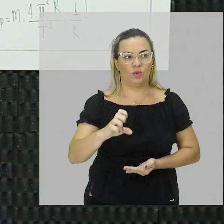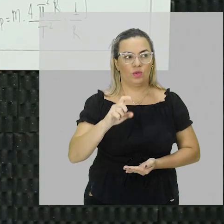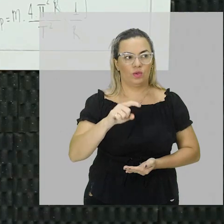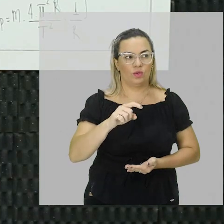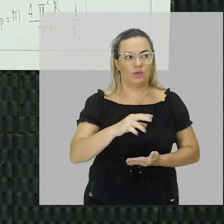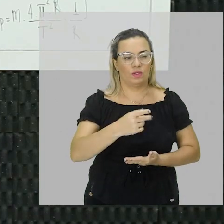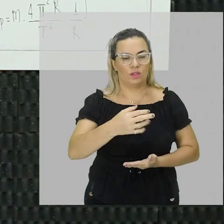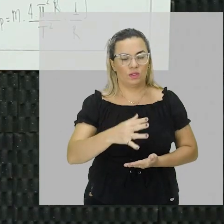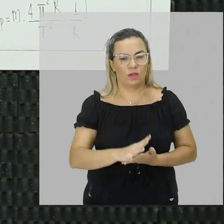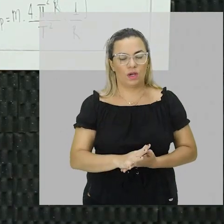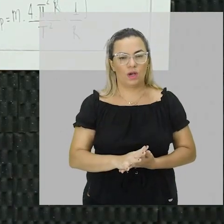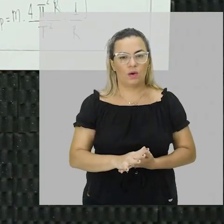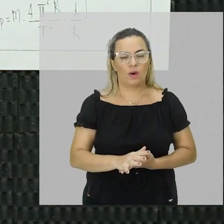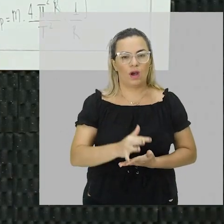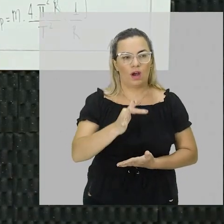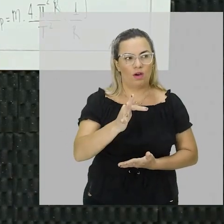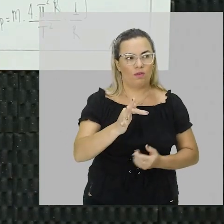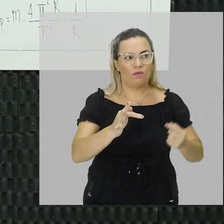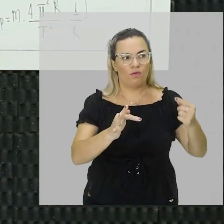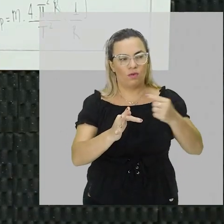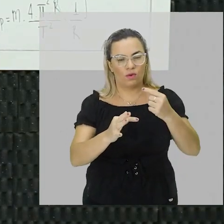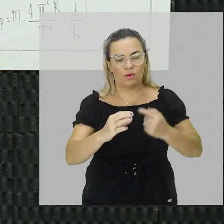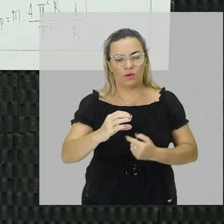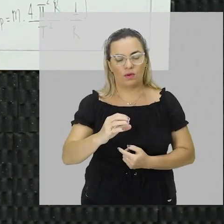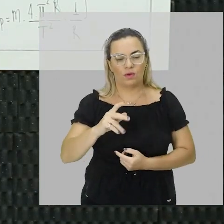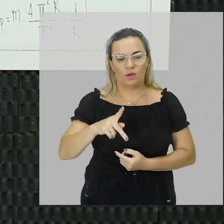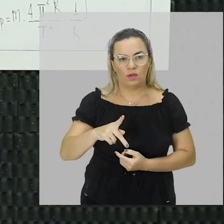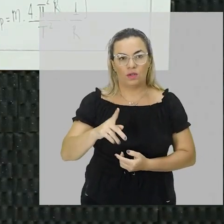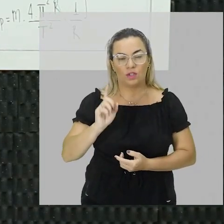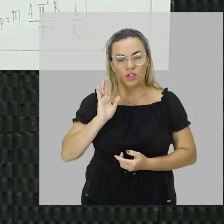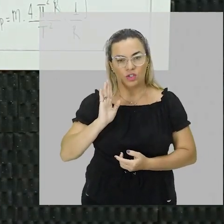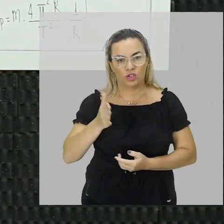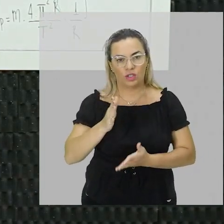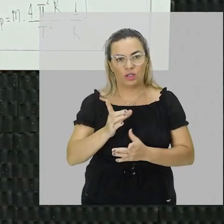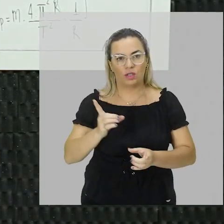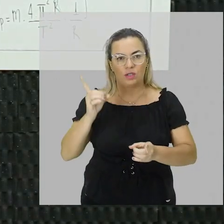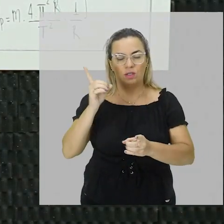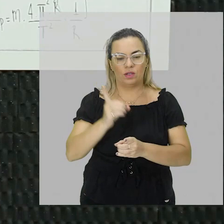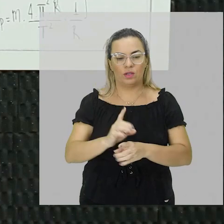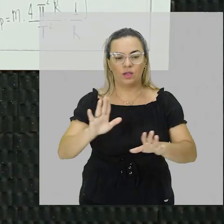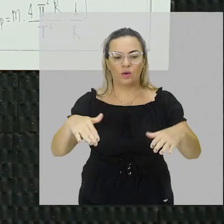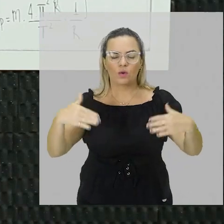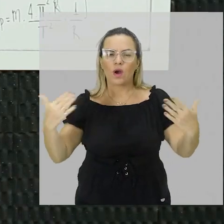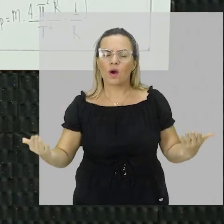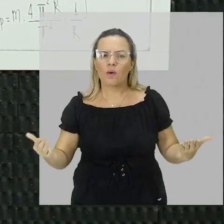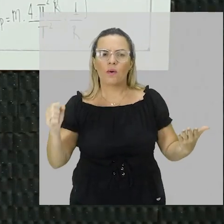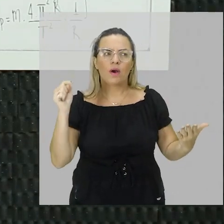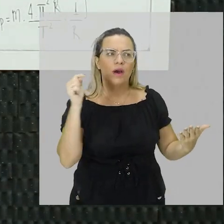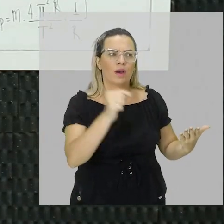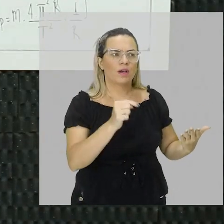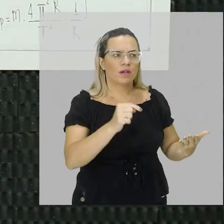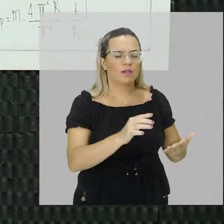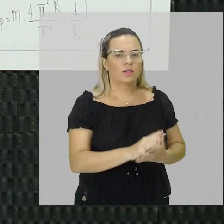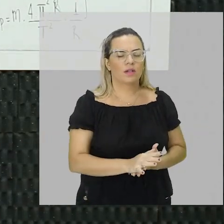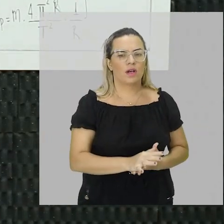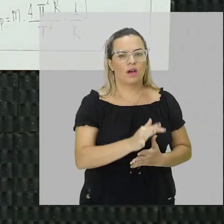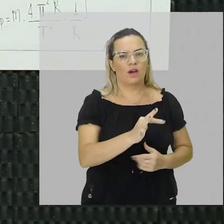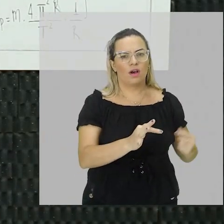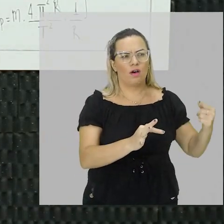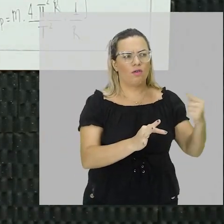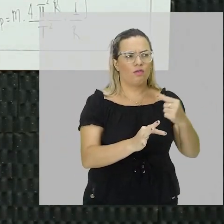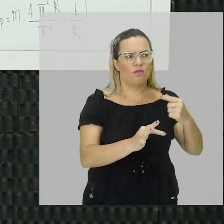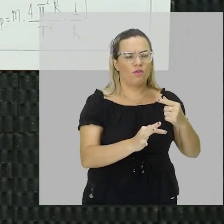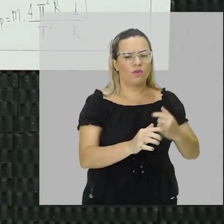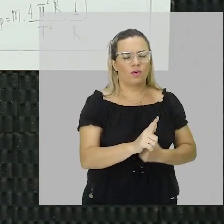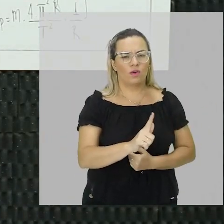lá. Ok? Qual é a força gravitacional segundo Newton? Certo? Força gravitacional é o